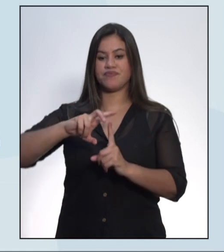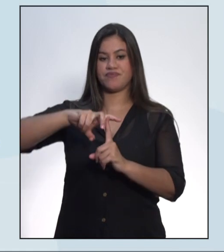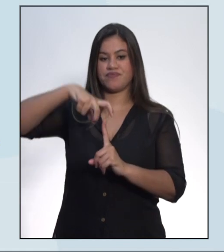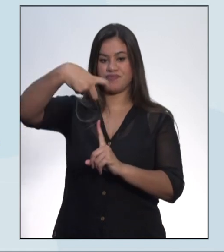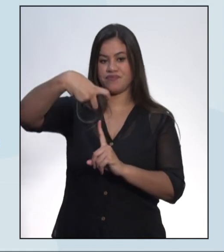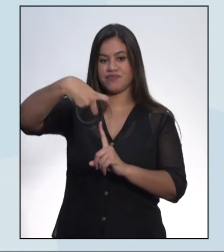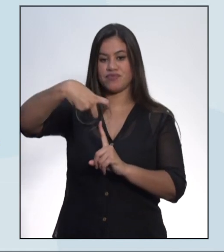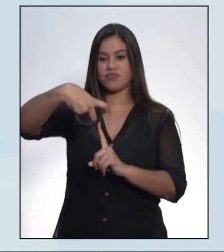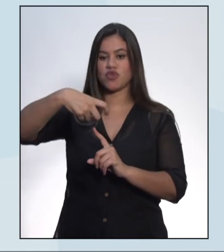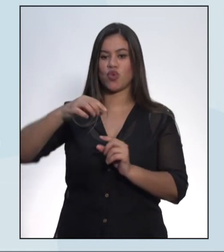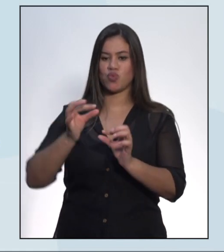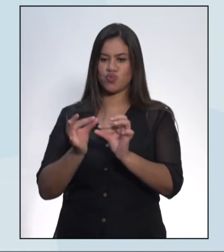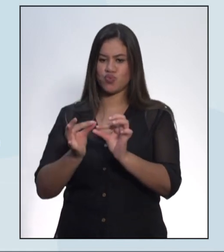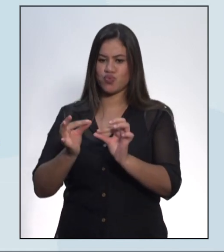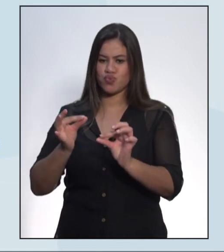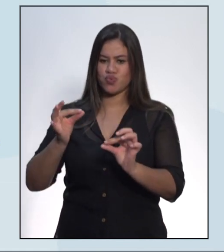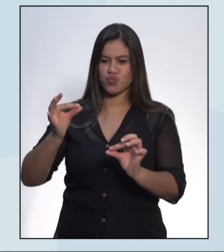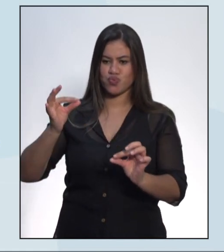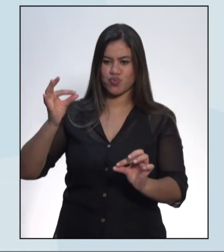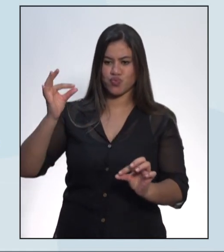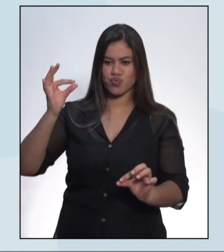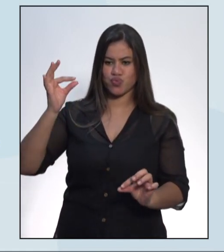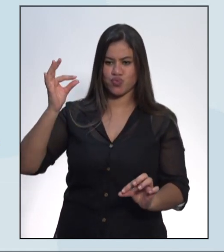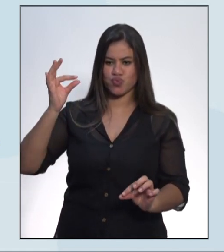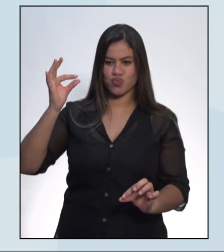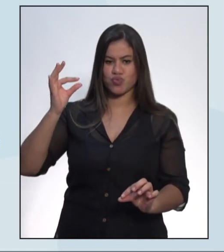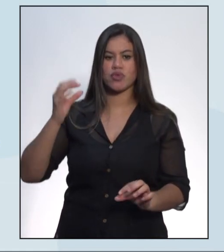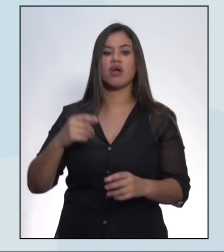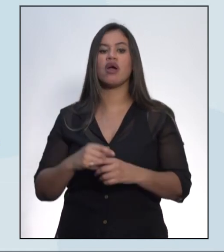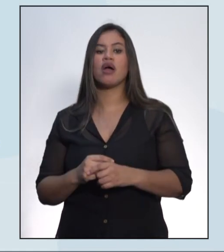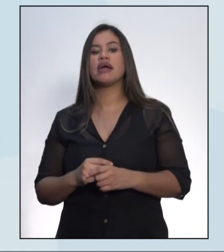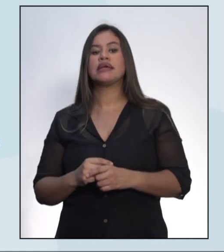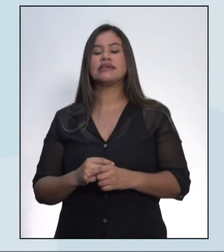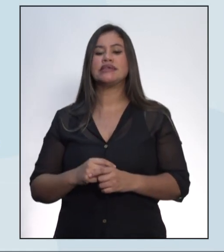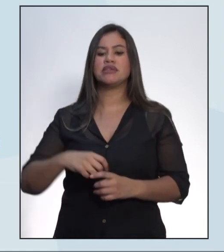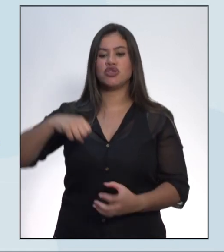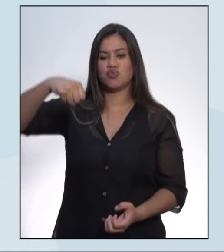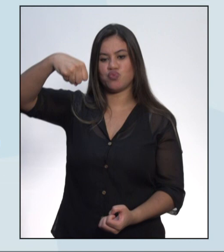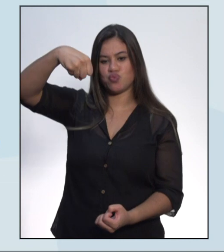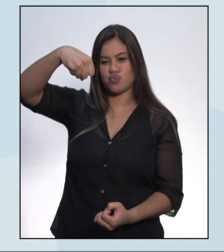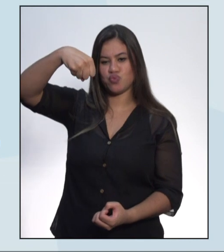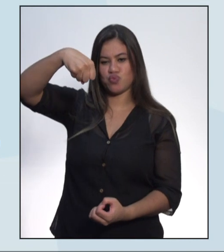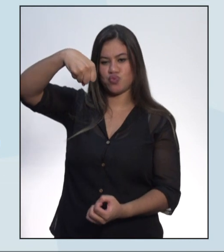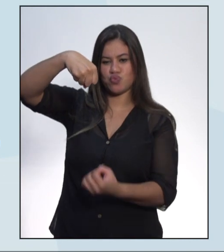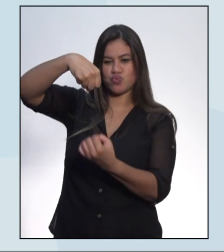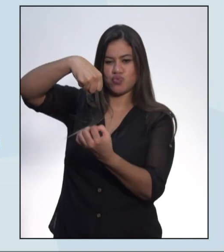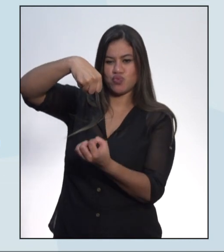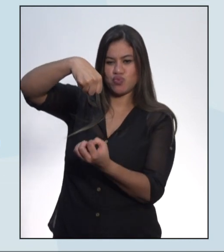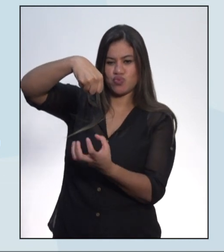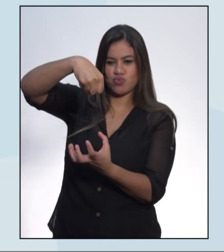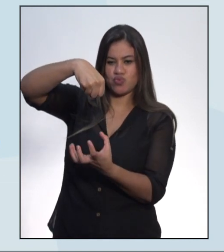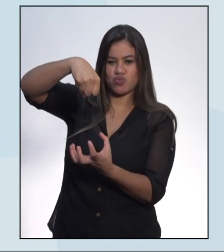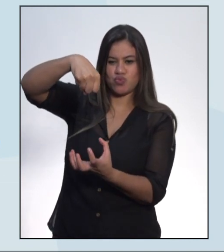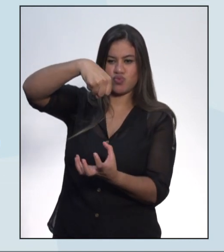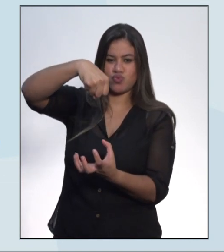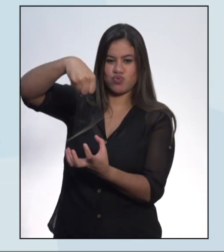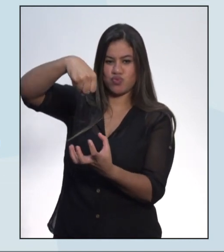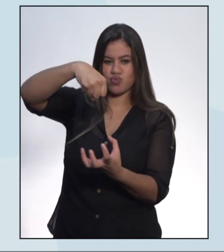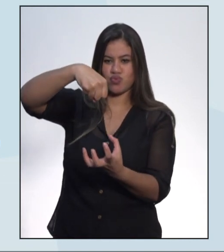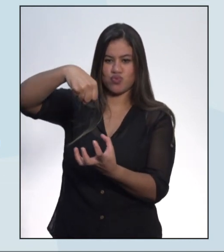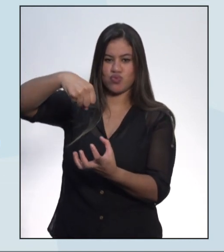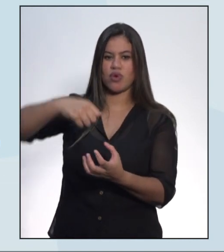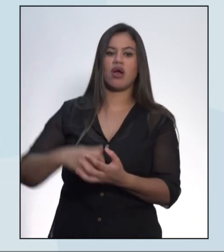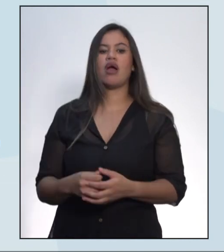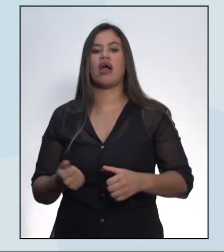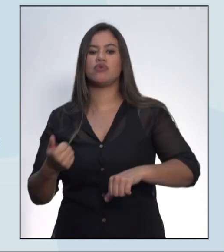ensaio e uma lamparina. Adicionou um pouquinho do refrigerante no tubo de ensaio e foi aquecido. Então, eu vou pedir para